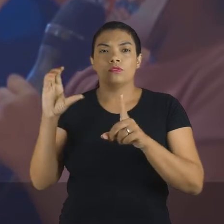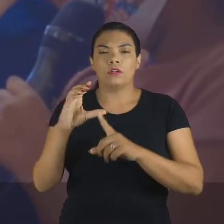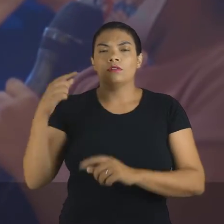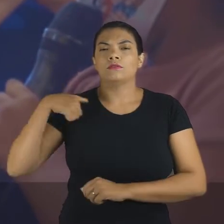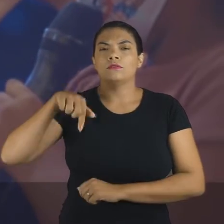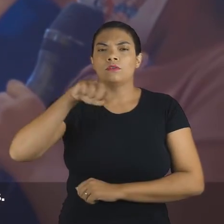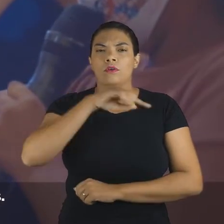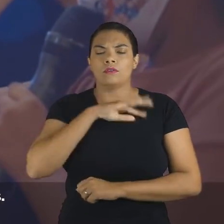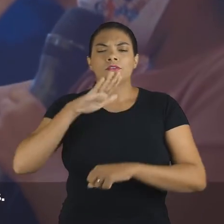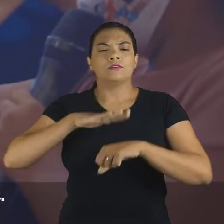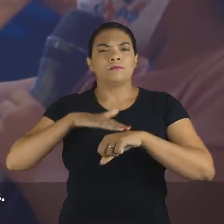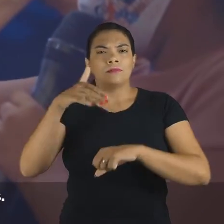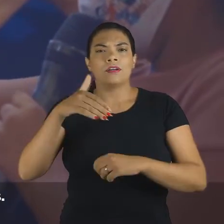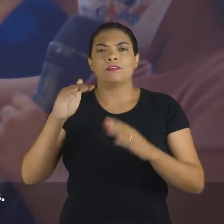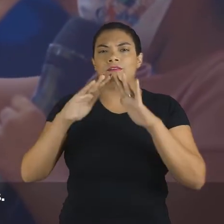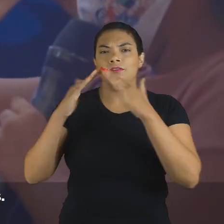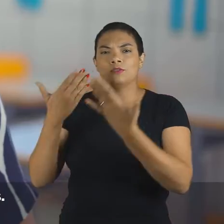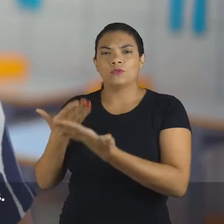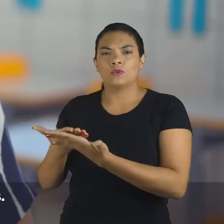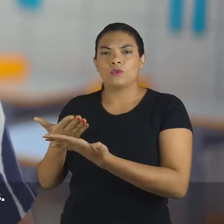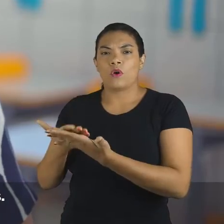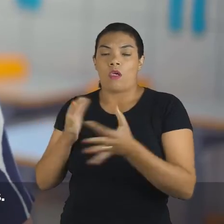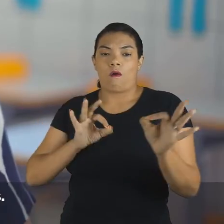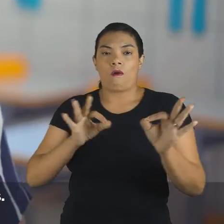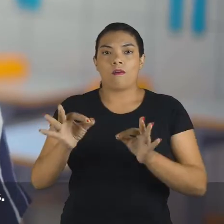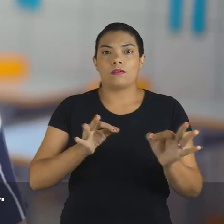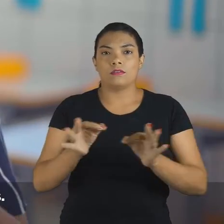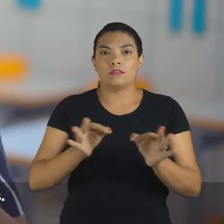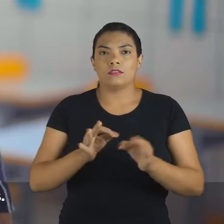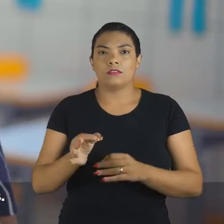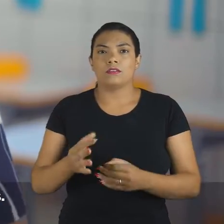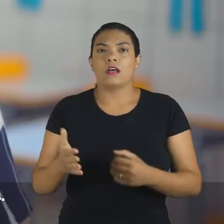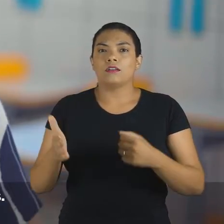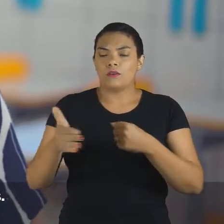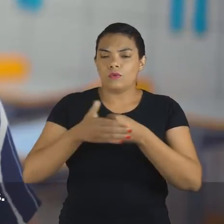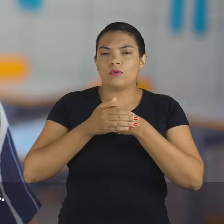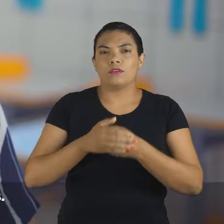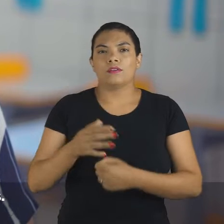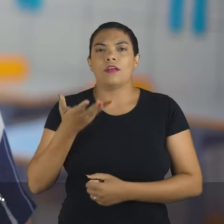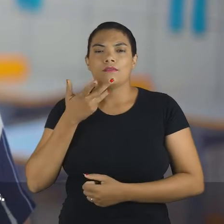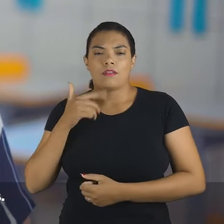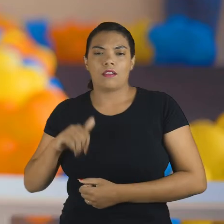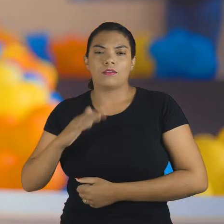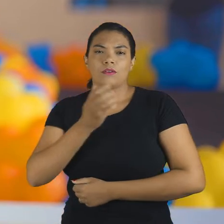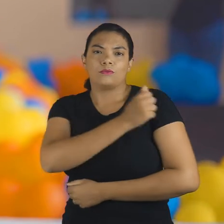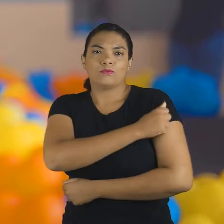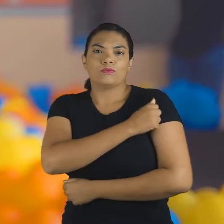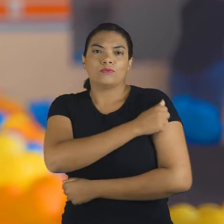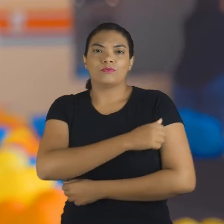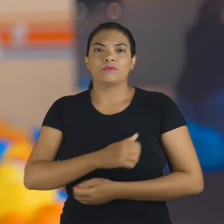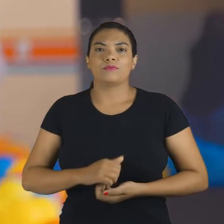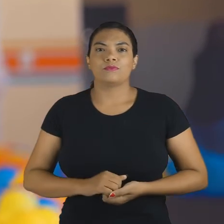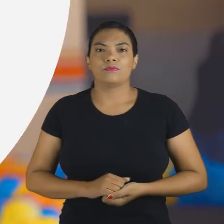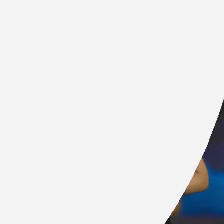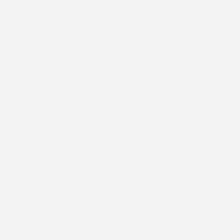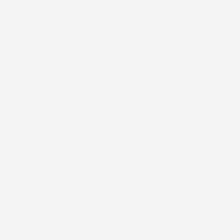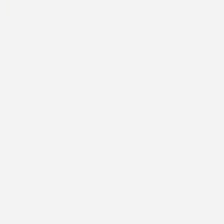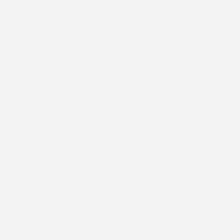nossa comunidade cada vez mais escolas preparadas para estar recebendo os nossos alunos.